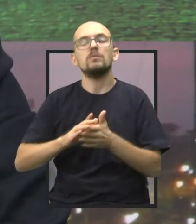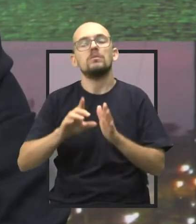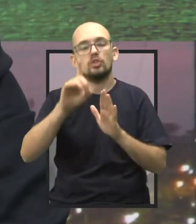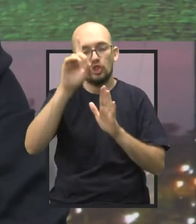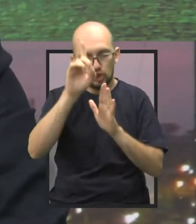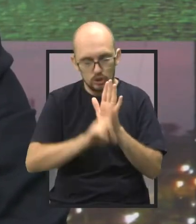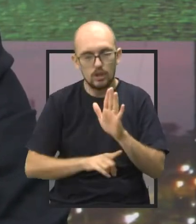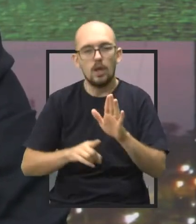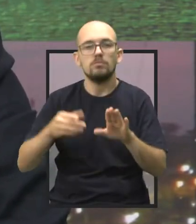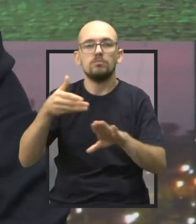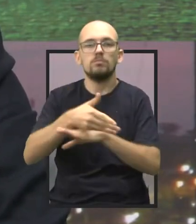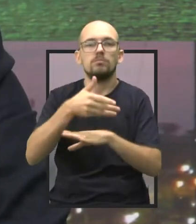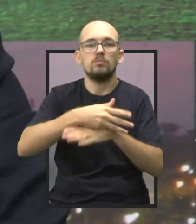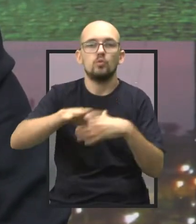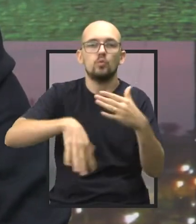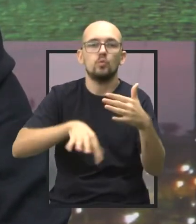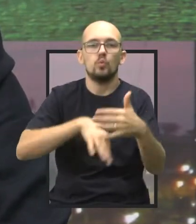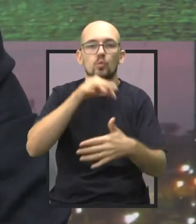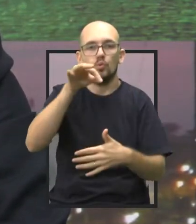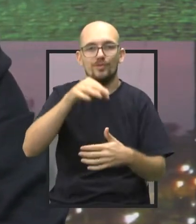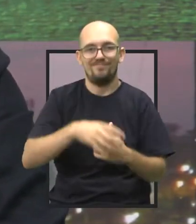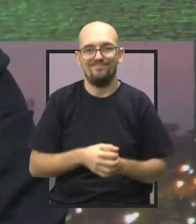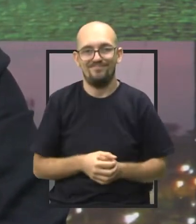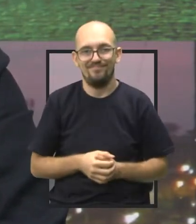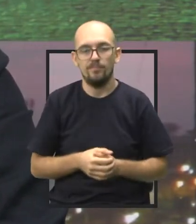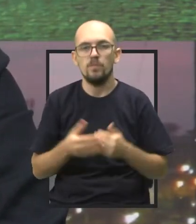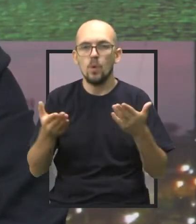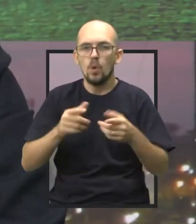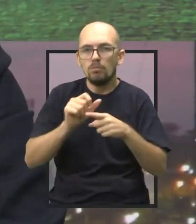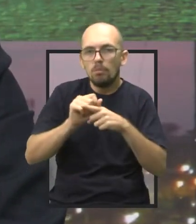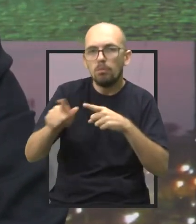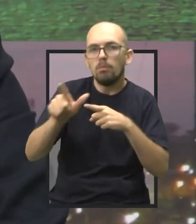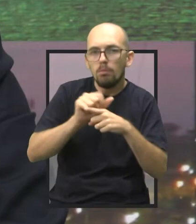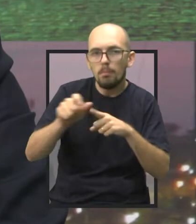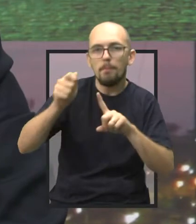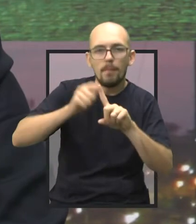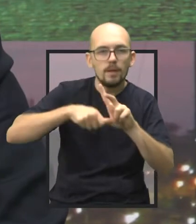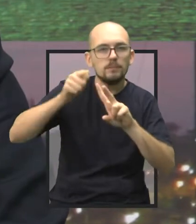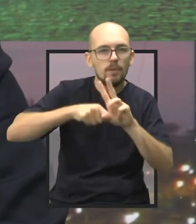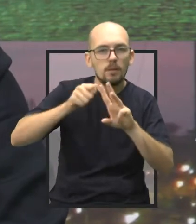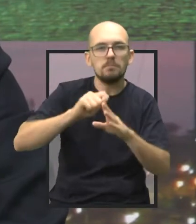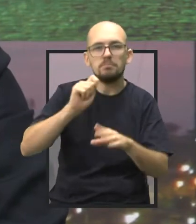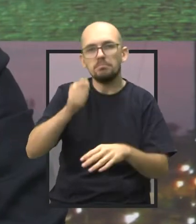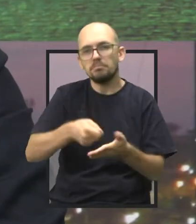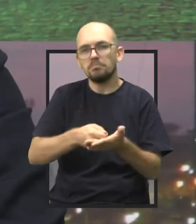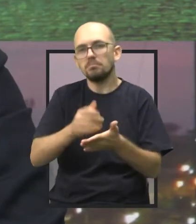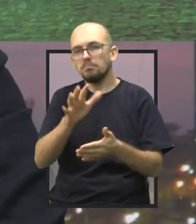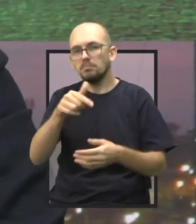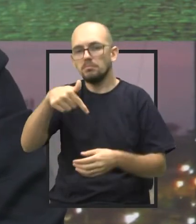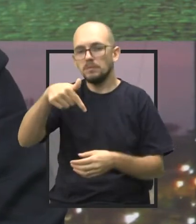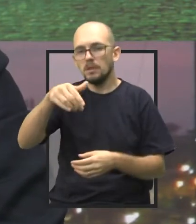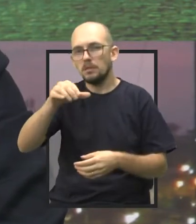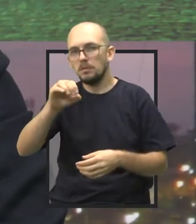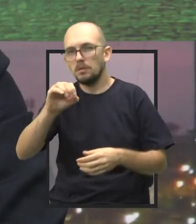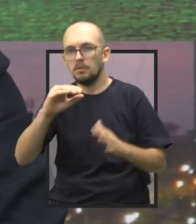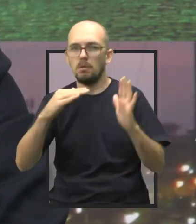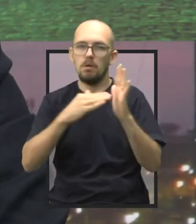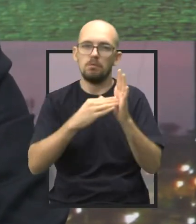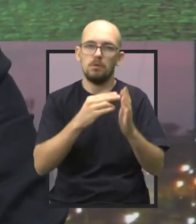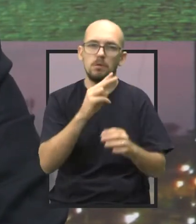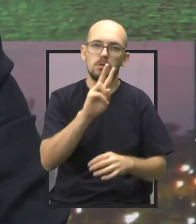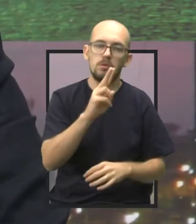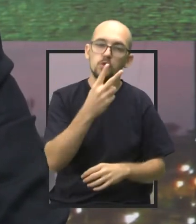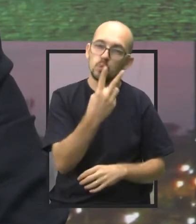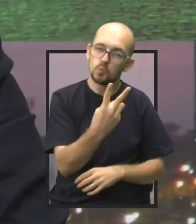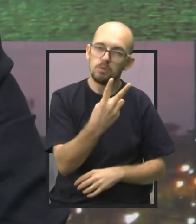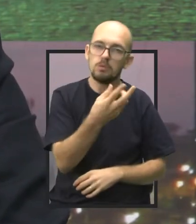participar. Hoje a prestação gira em torno de entre R$ 70 e R$ 260,